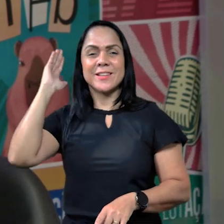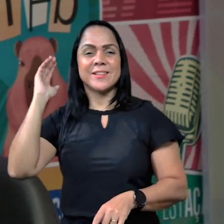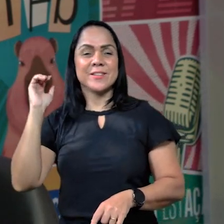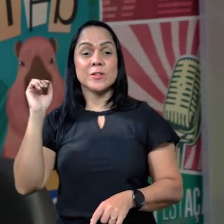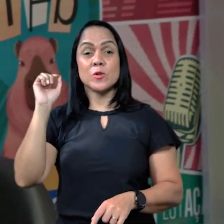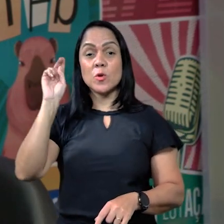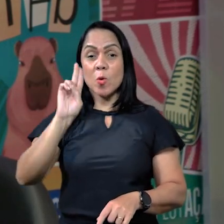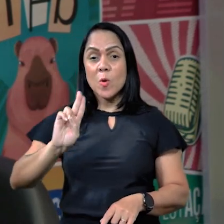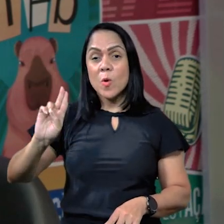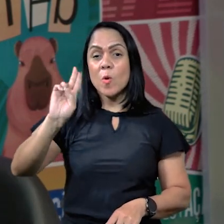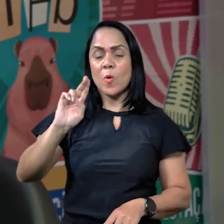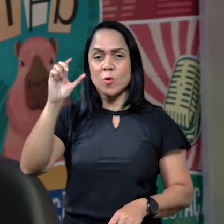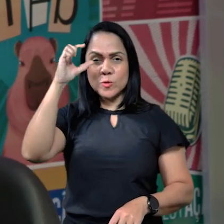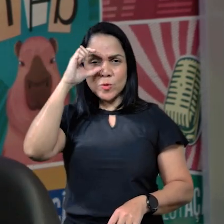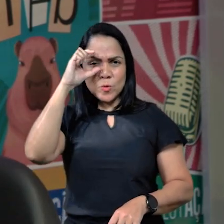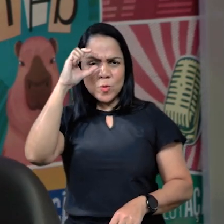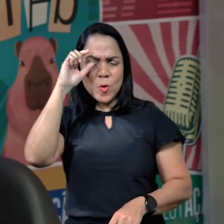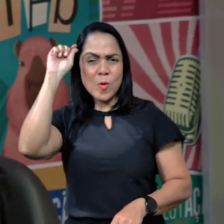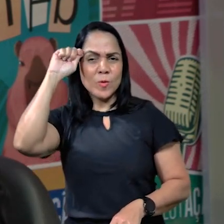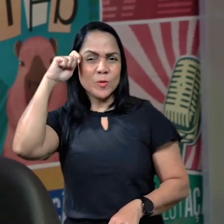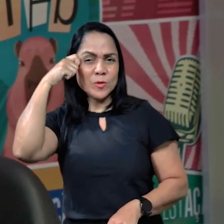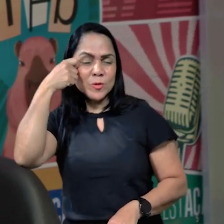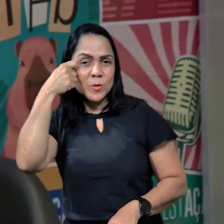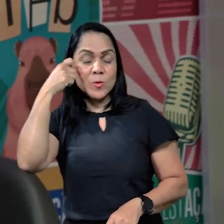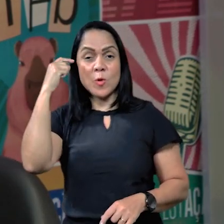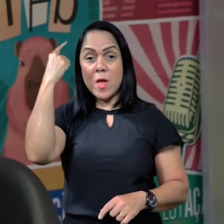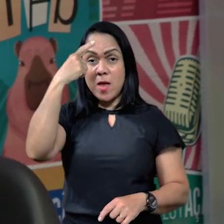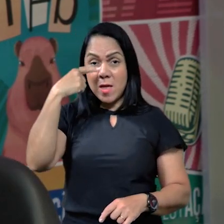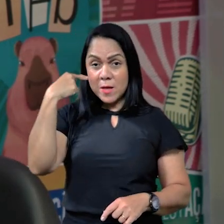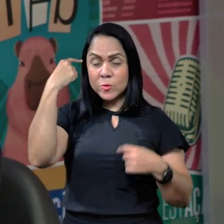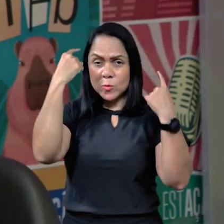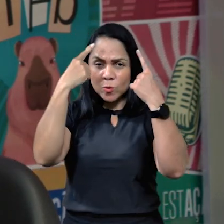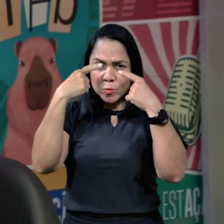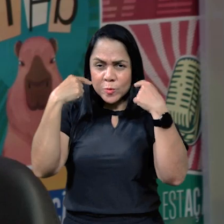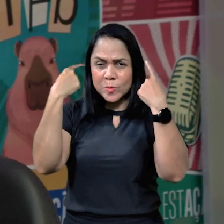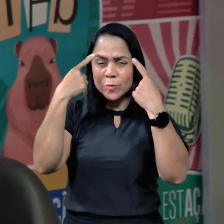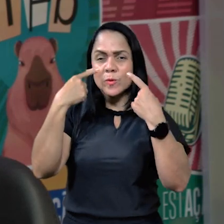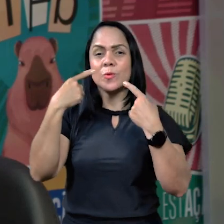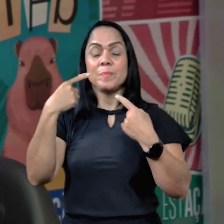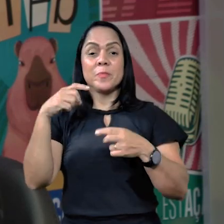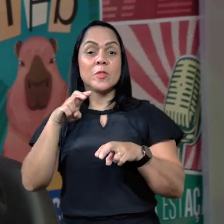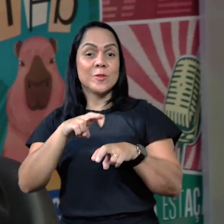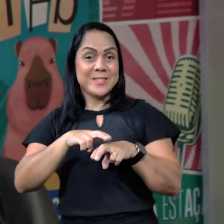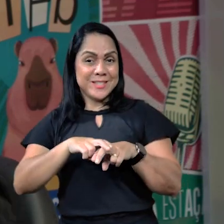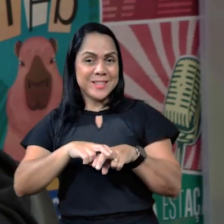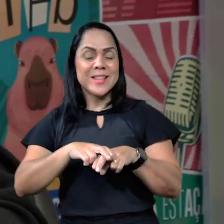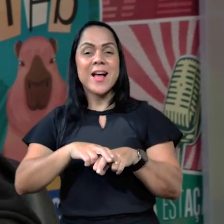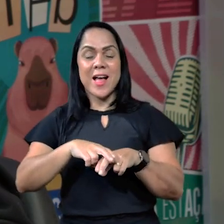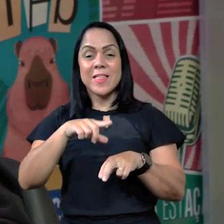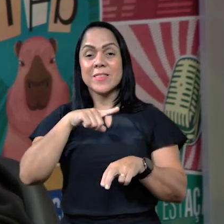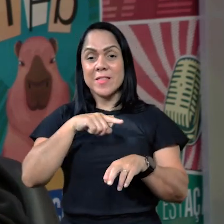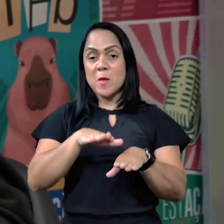um óculos de armação escura, mais redondo. E estou sentado. Tem uma